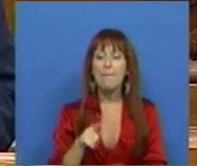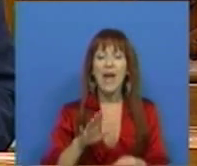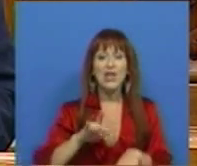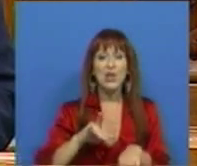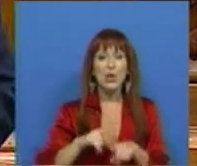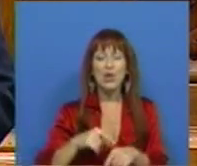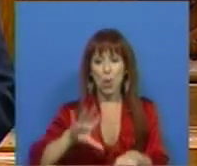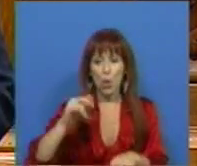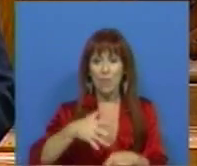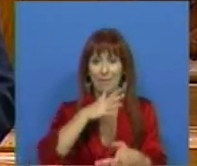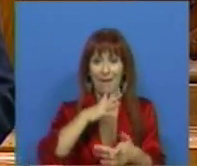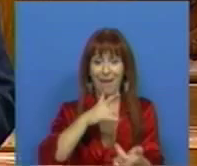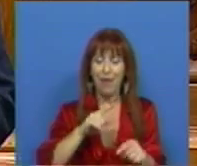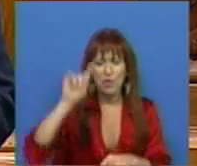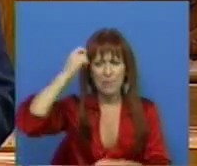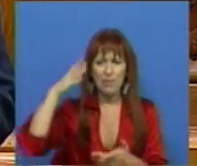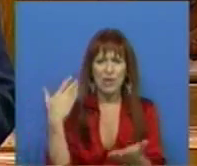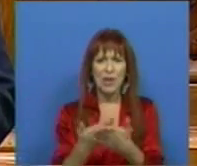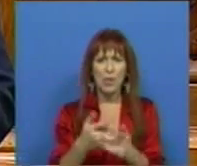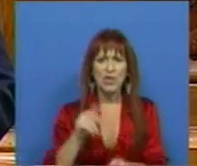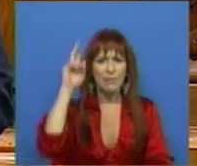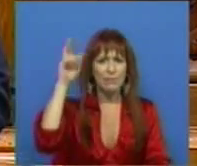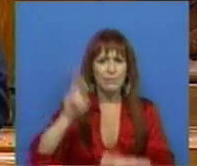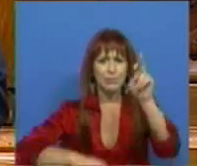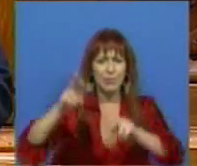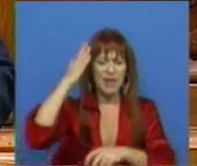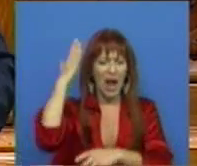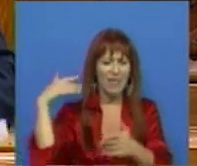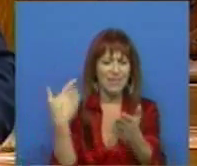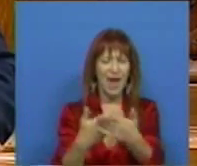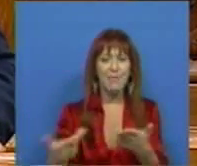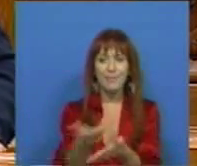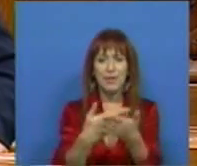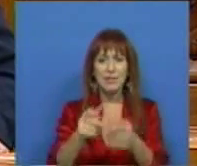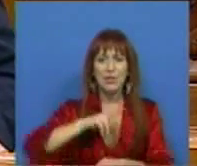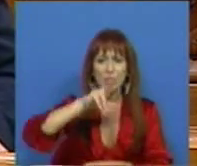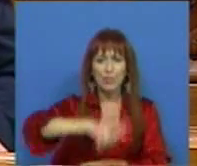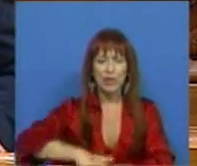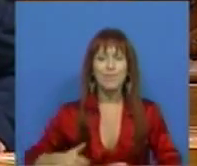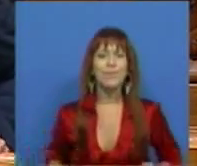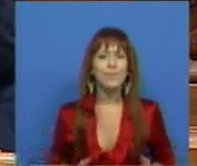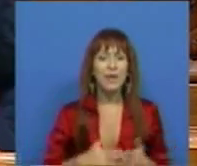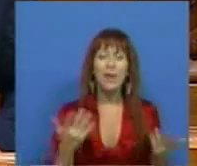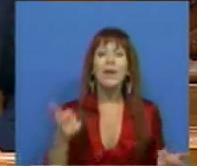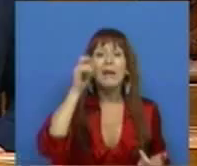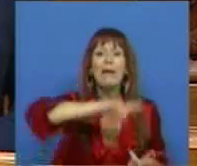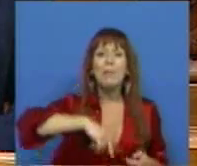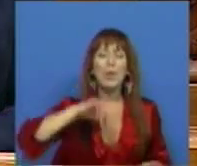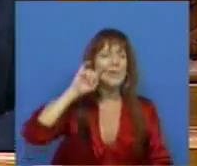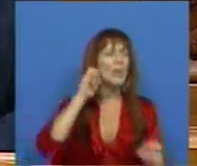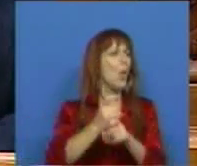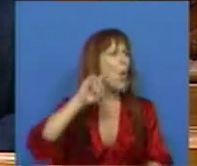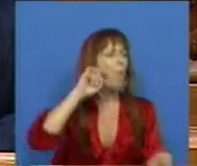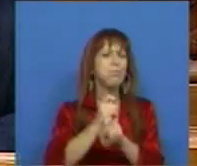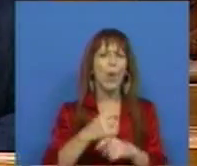essas declarações prejudiquem a especulação que se abate sobre a economia nacional. Para quem insistentemente